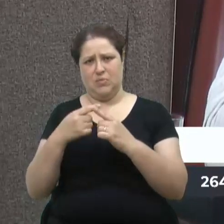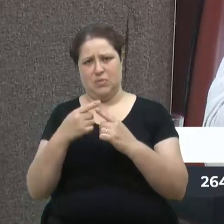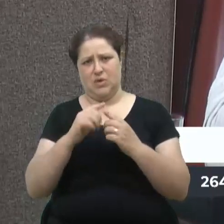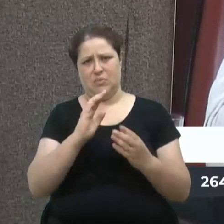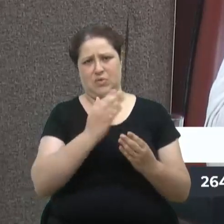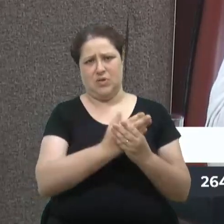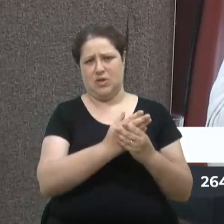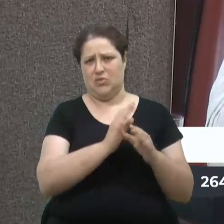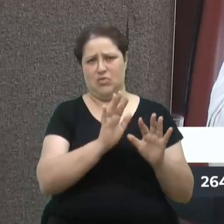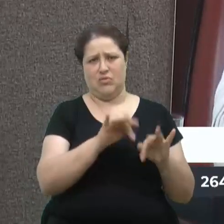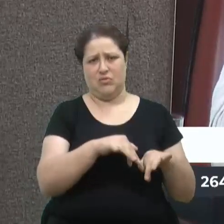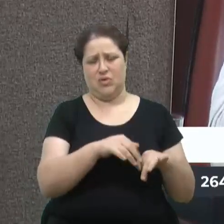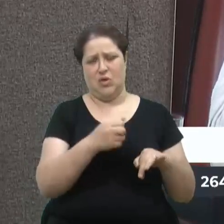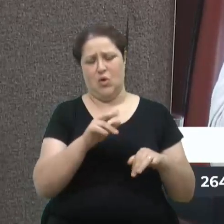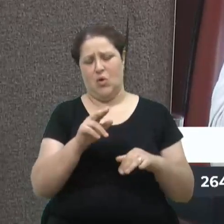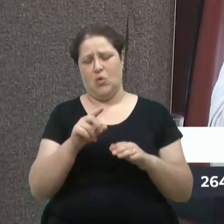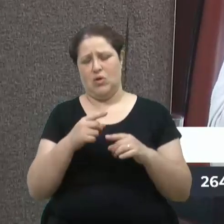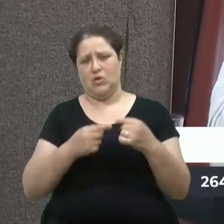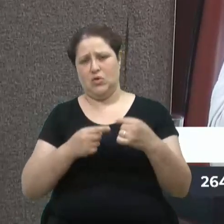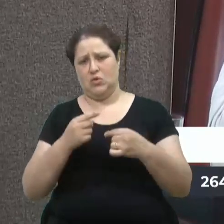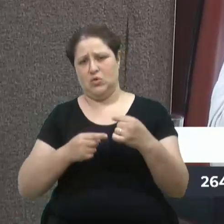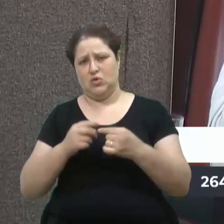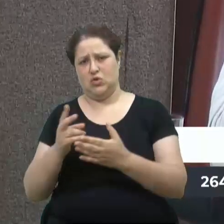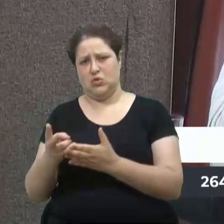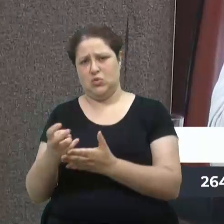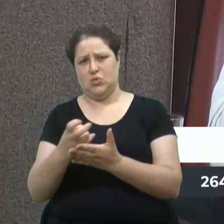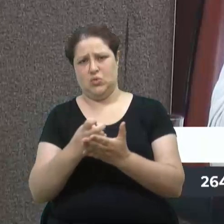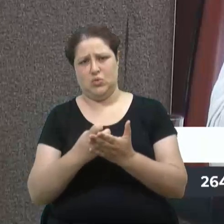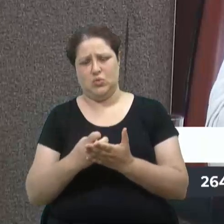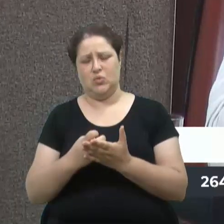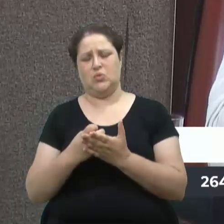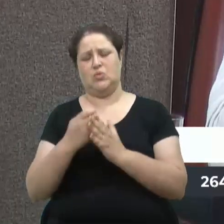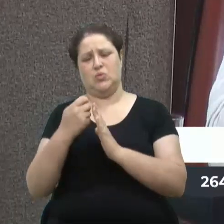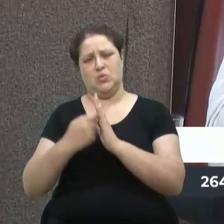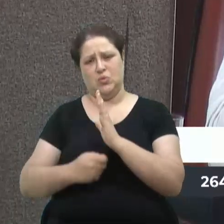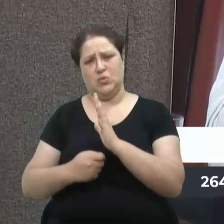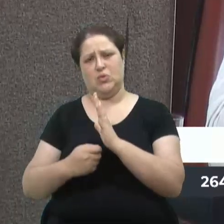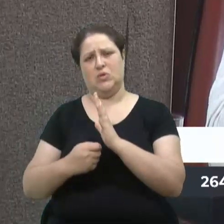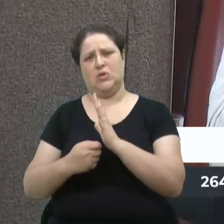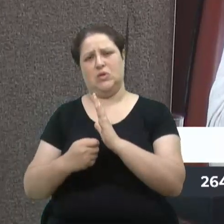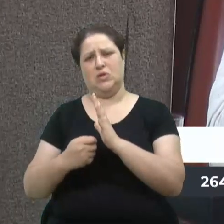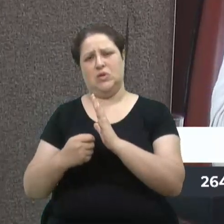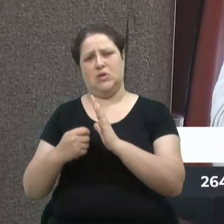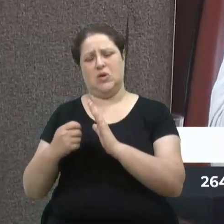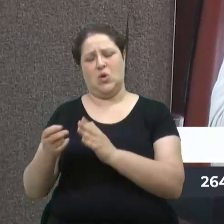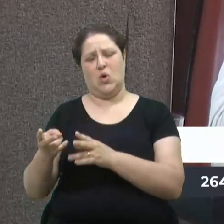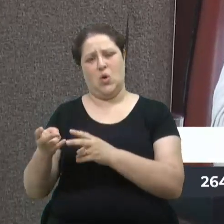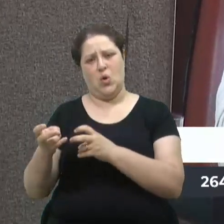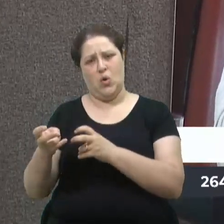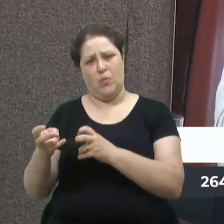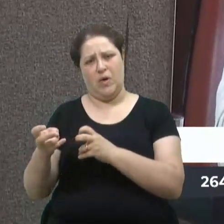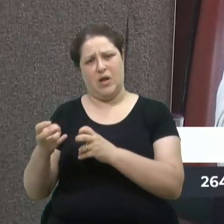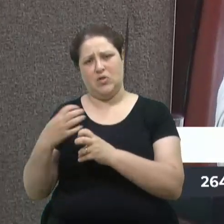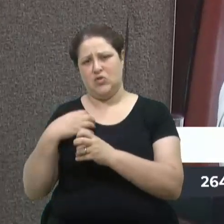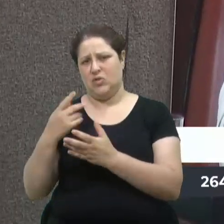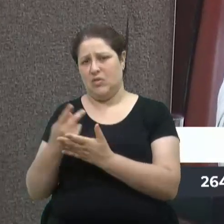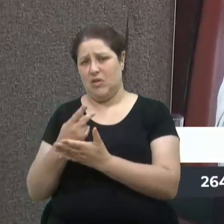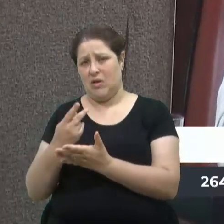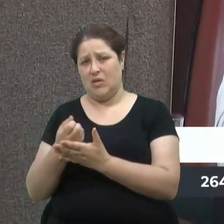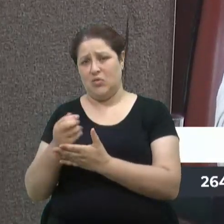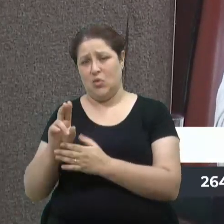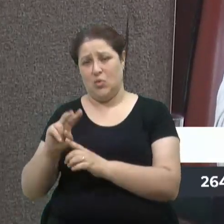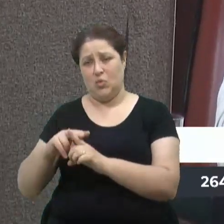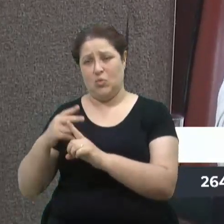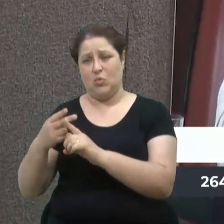tributos que talvez foram cobrados de forma indevida ou em duplicidade, agora volta tudo atrás. Como é que o empresário vai investir no nosso